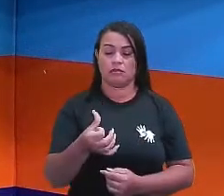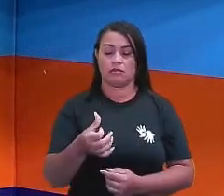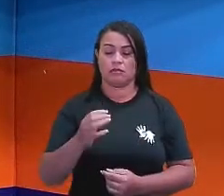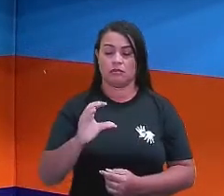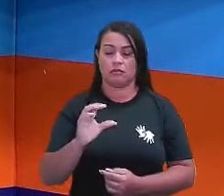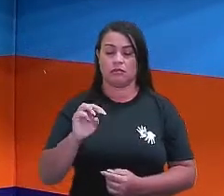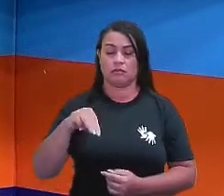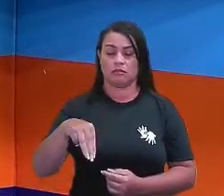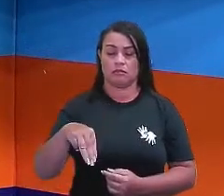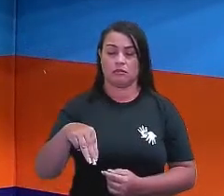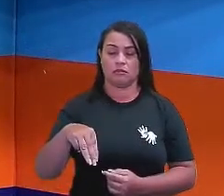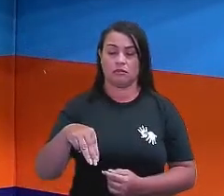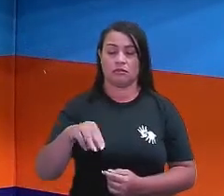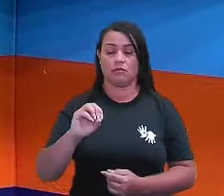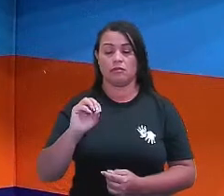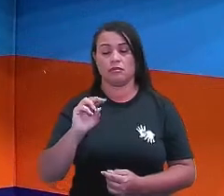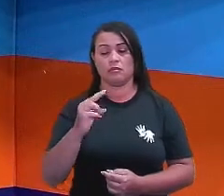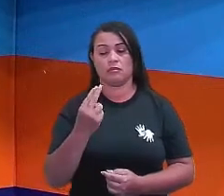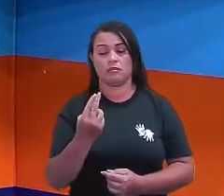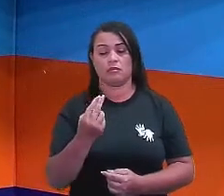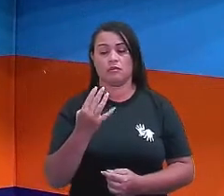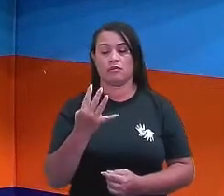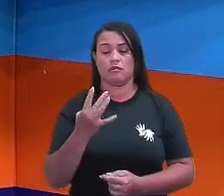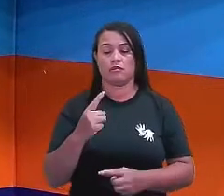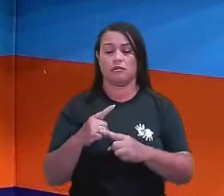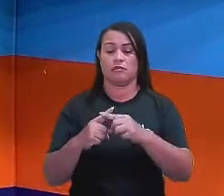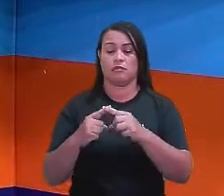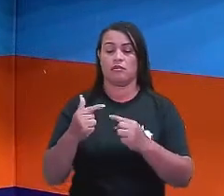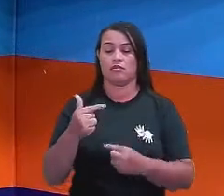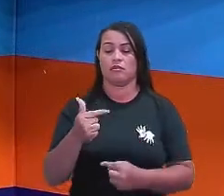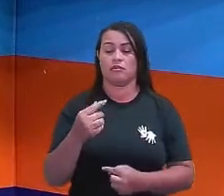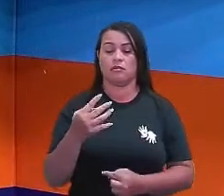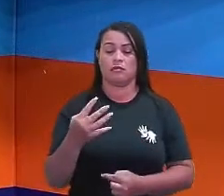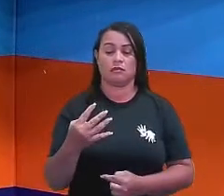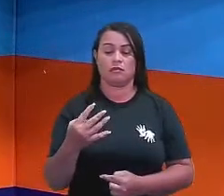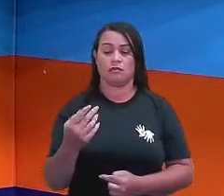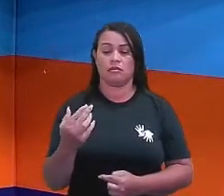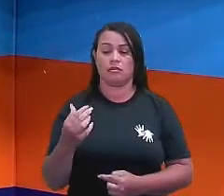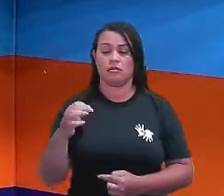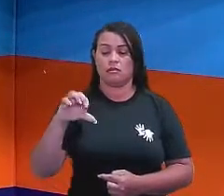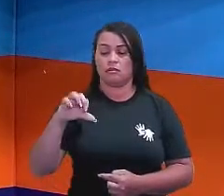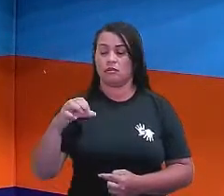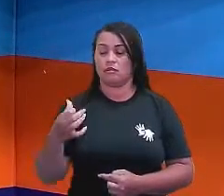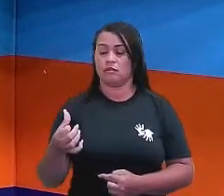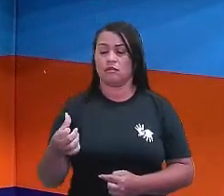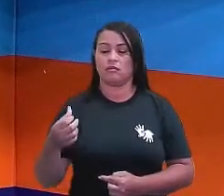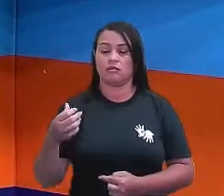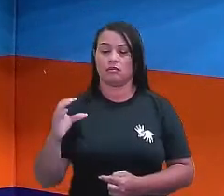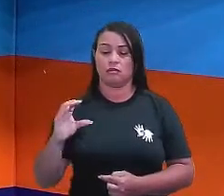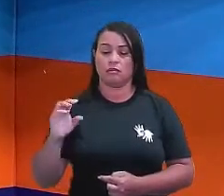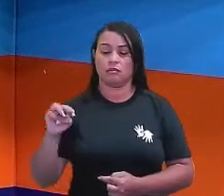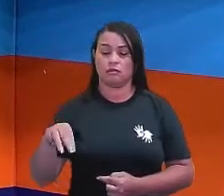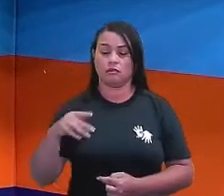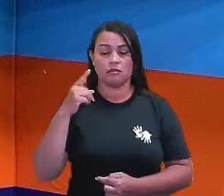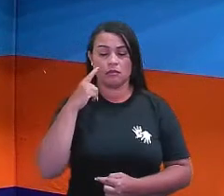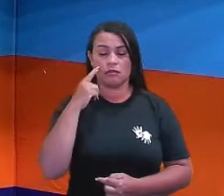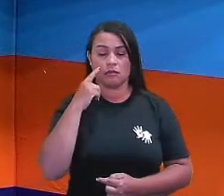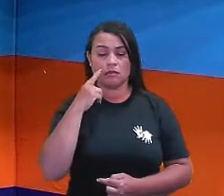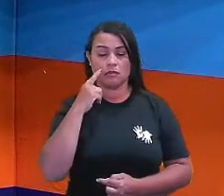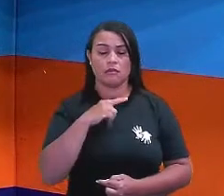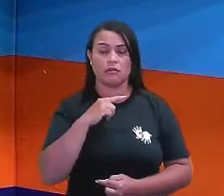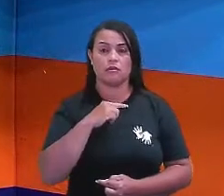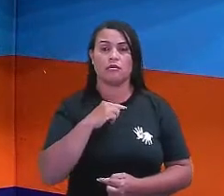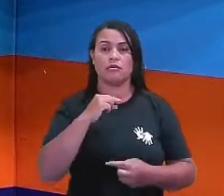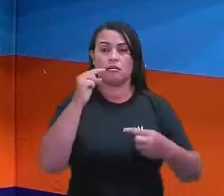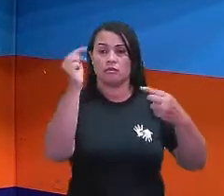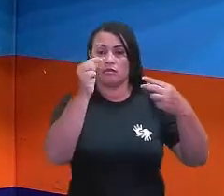96 centímetros. Ou 4 vezes o número 24. Se o número que está se repetindo aqui, né, em cada